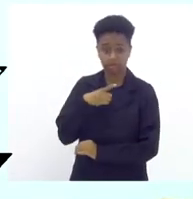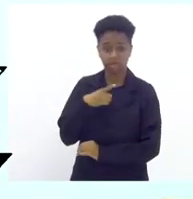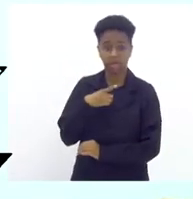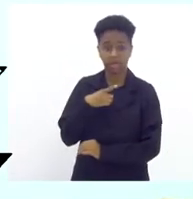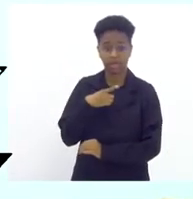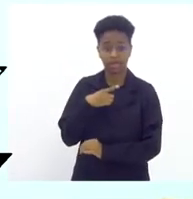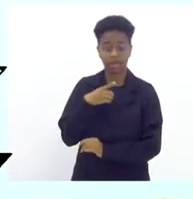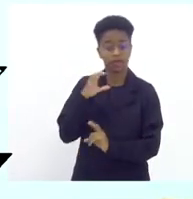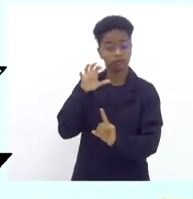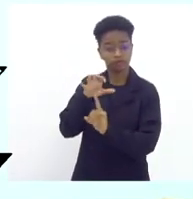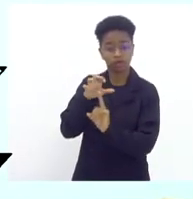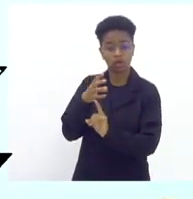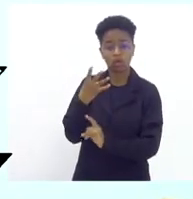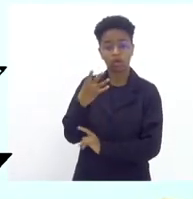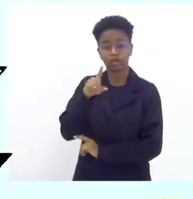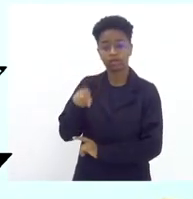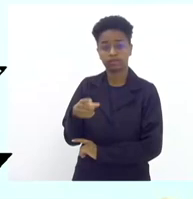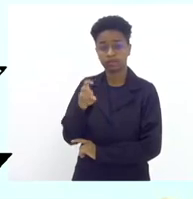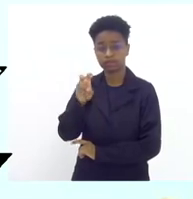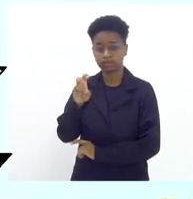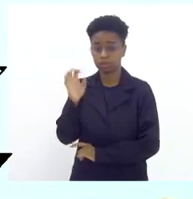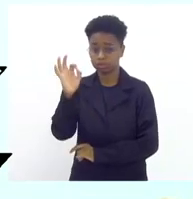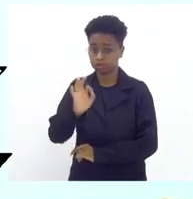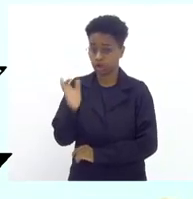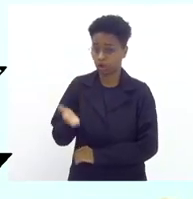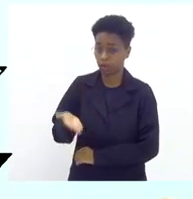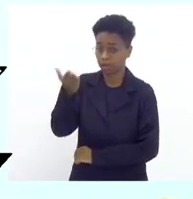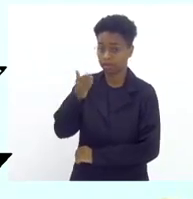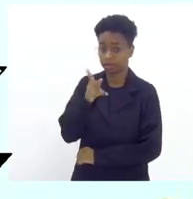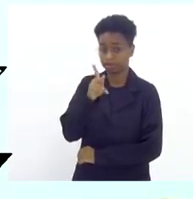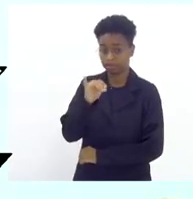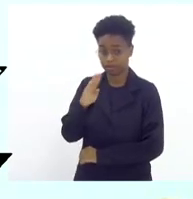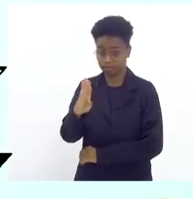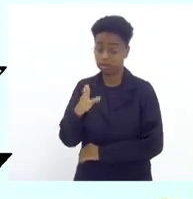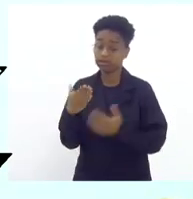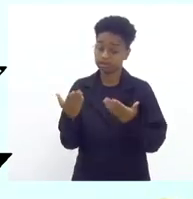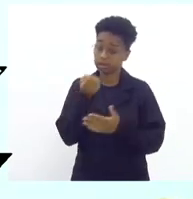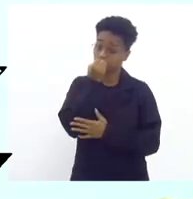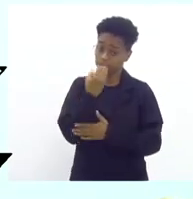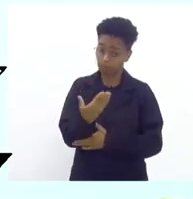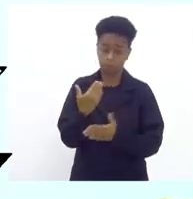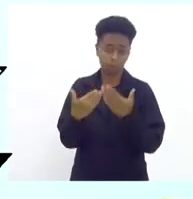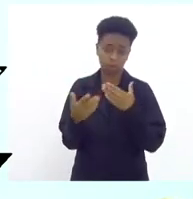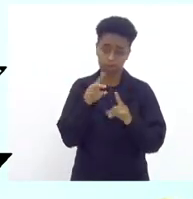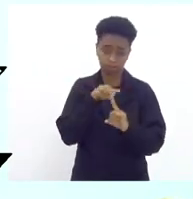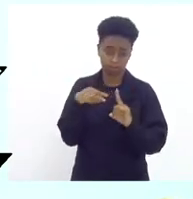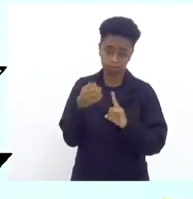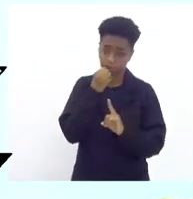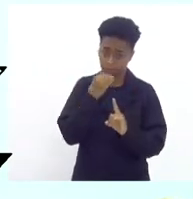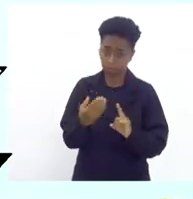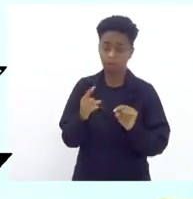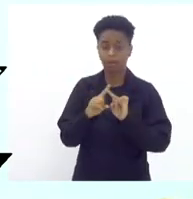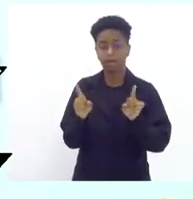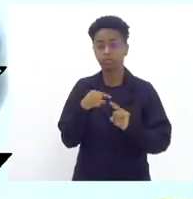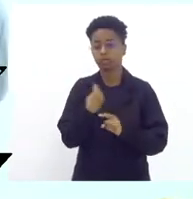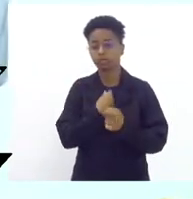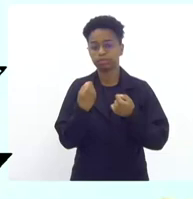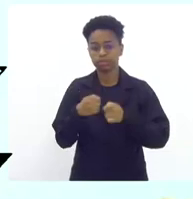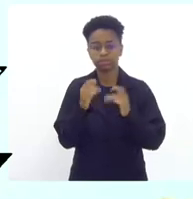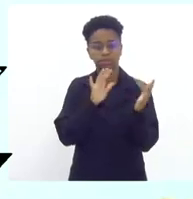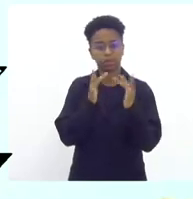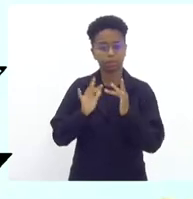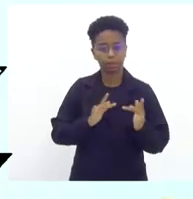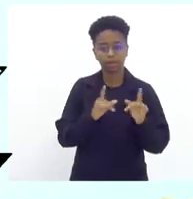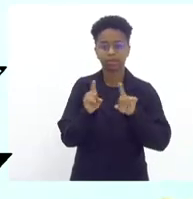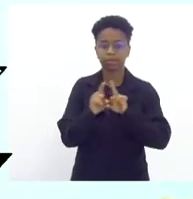até 4,5% no pi e b então é bom de qualquer ponto de vista e a gente precisa certa articular e dar uma atenção